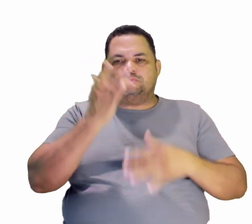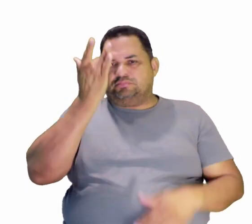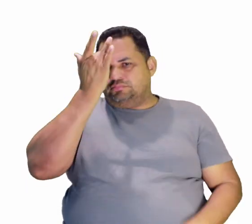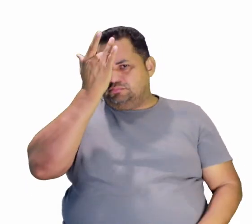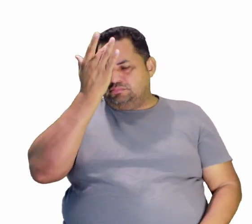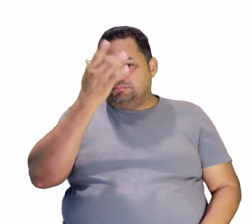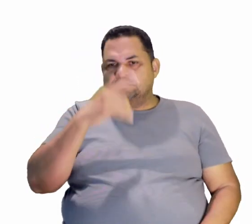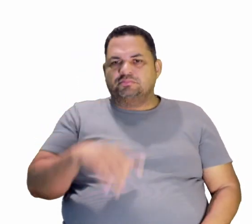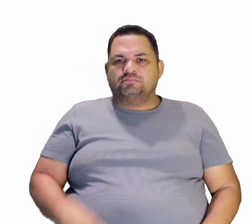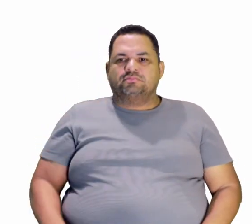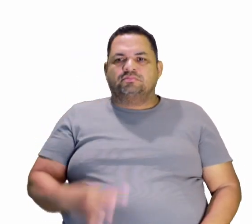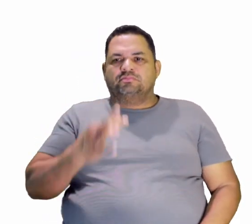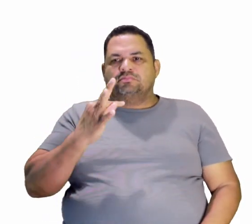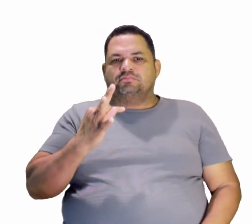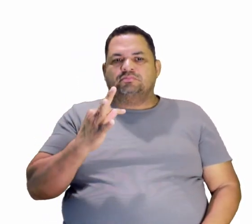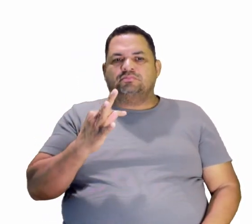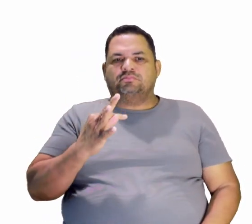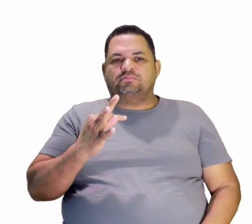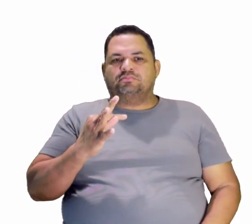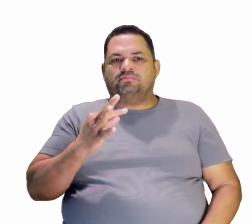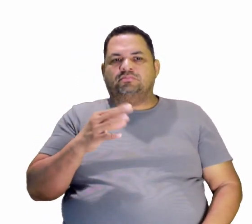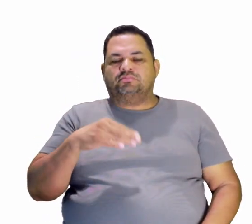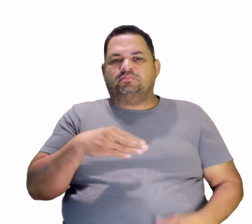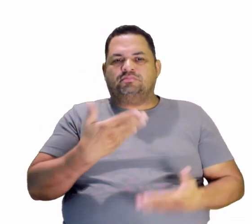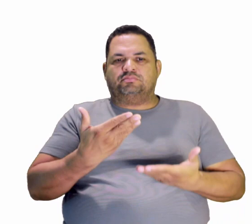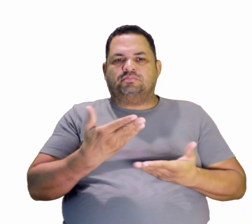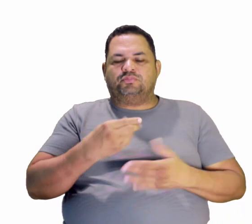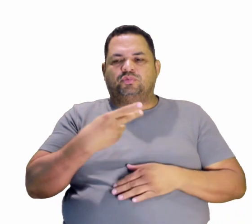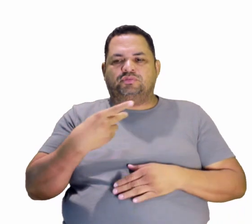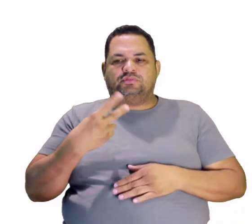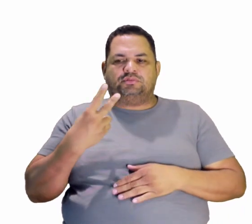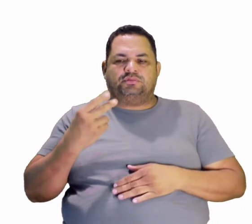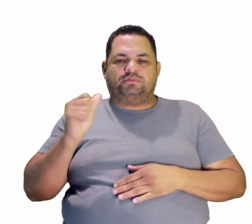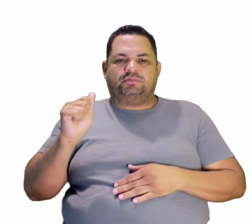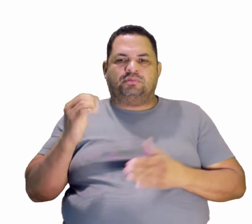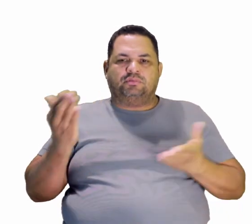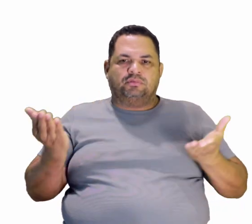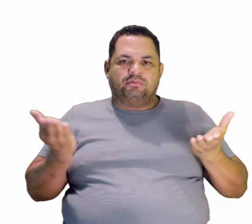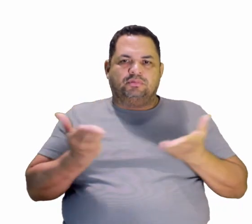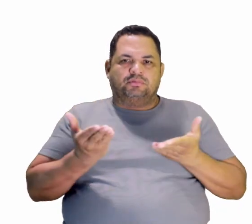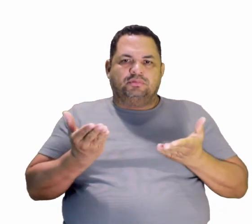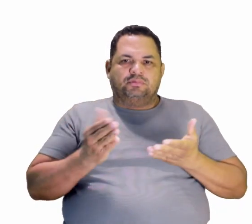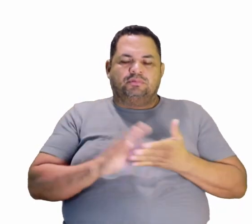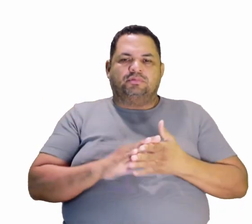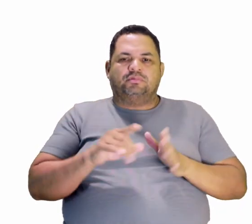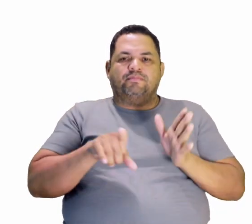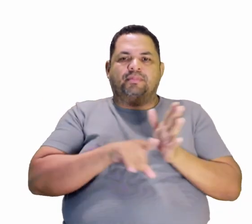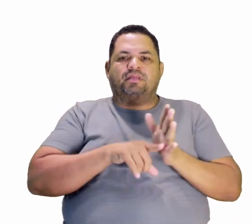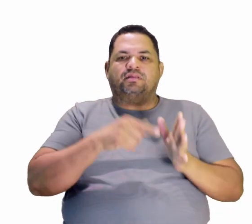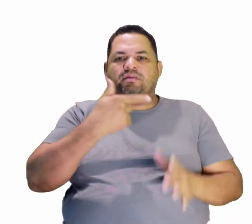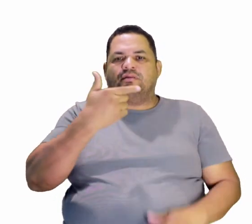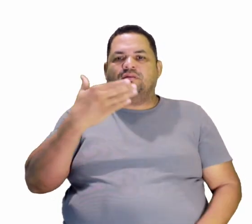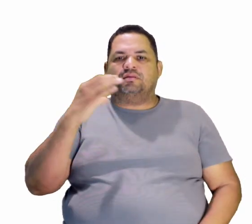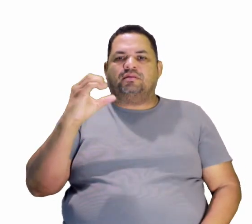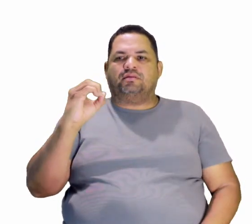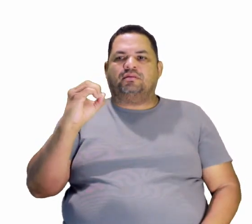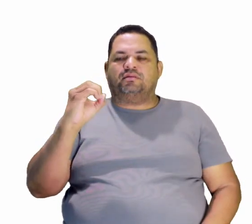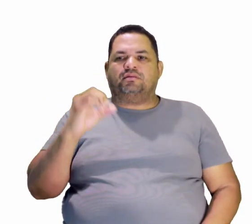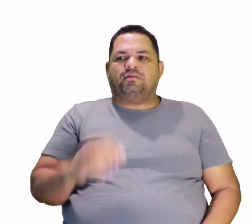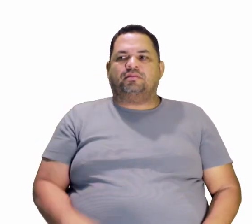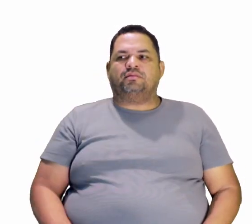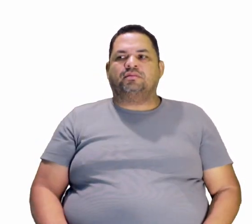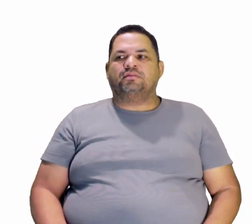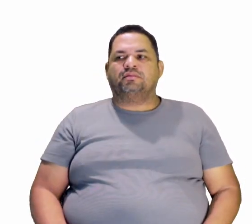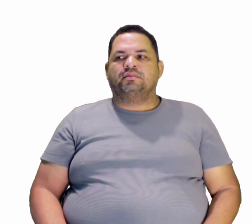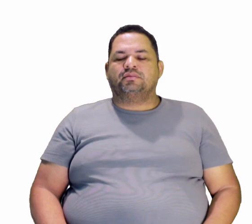T é igual a menos B, mais ou menos a raiz de delta sobre 2A. Agora, olha o menos 20 aqui. Aqui também tinha, porque não